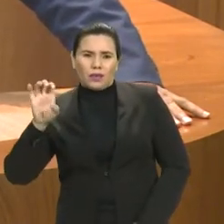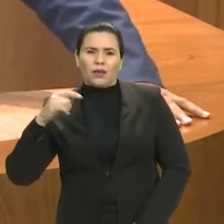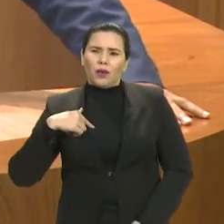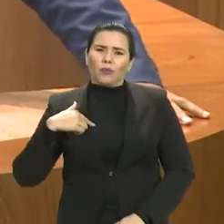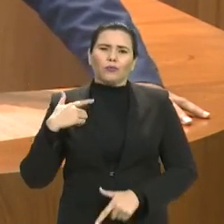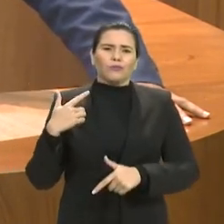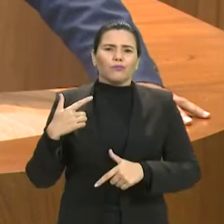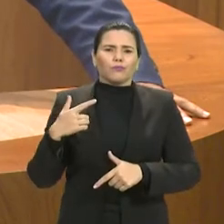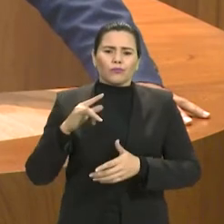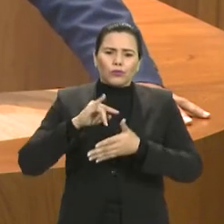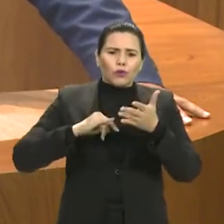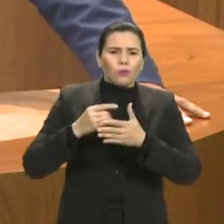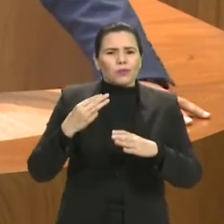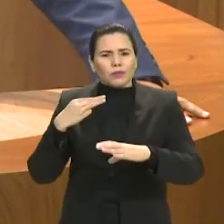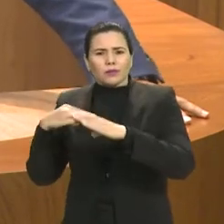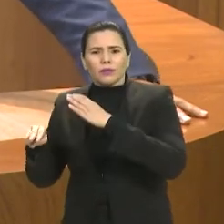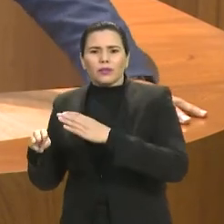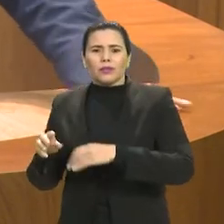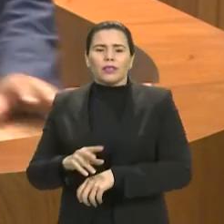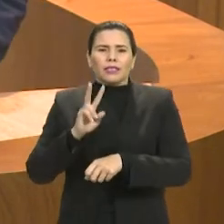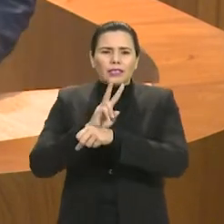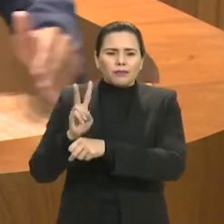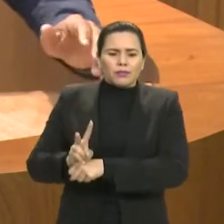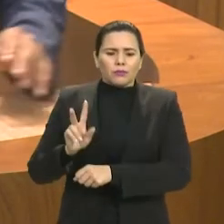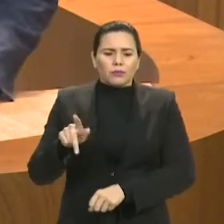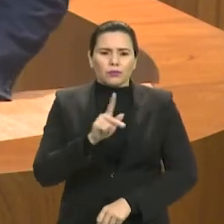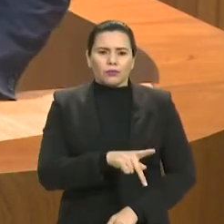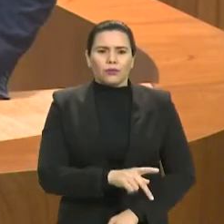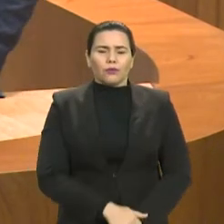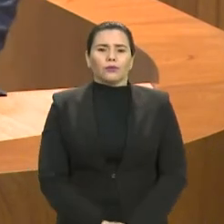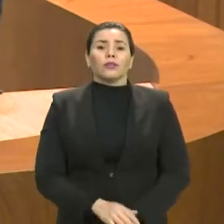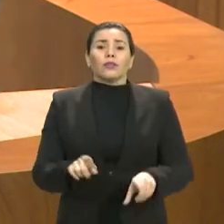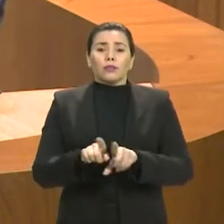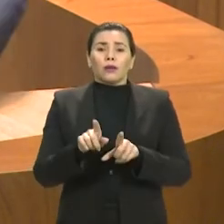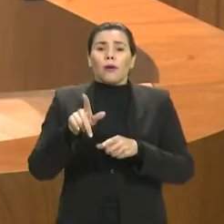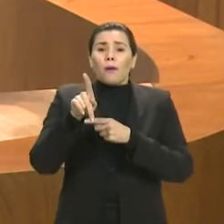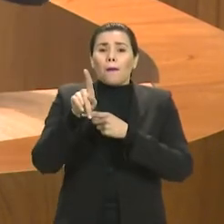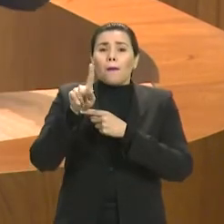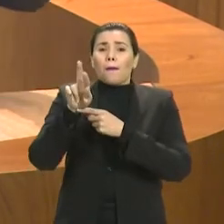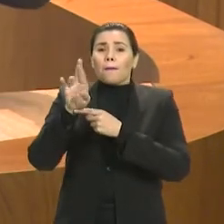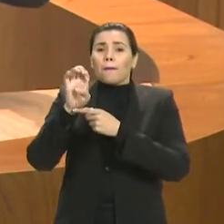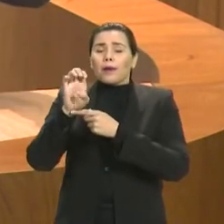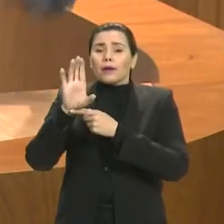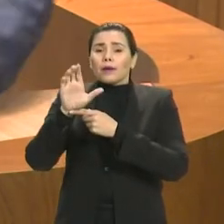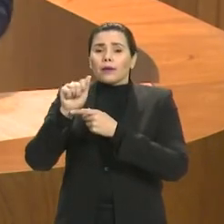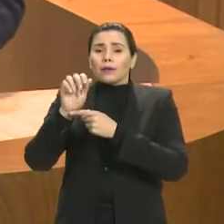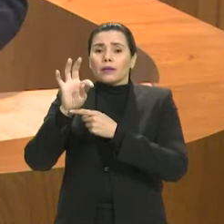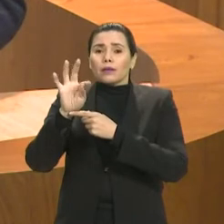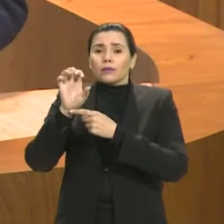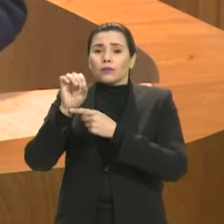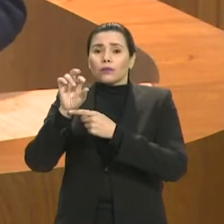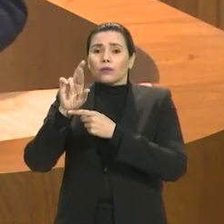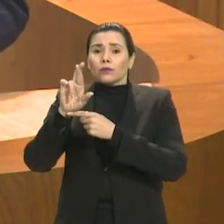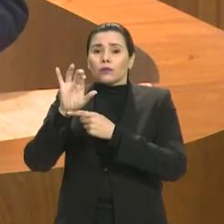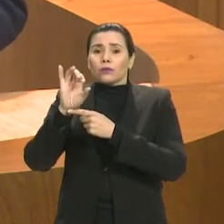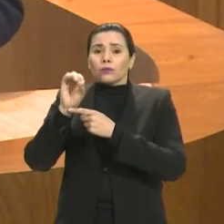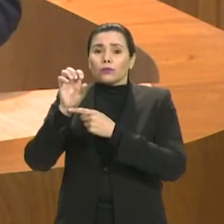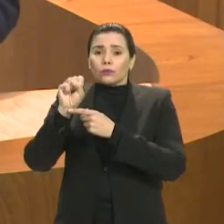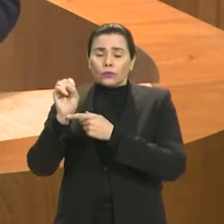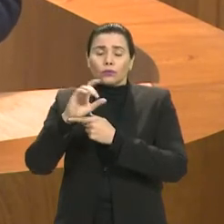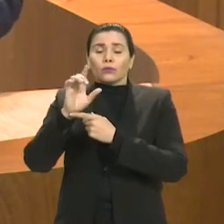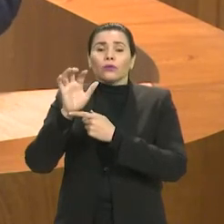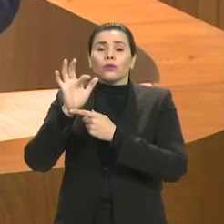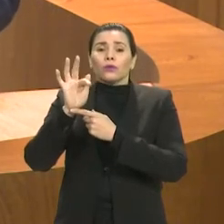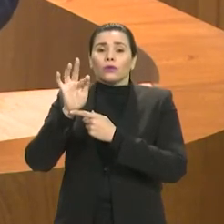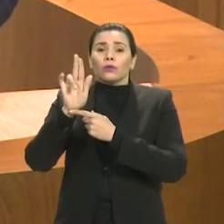deputado que se levantou para defender os professores dos precatórios do Fundef. Fomos há mais ou menos 30 dias